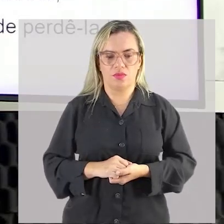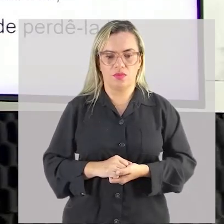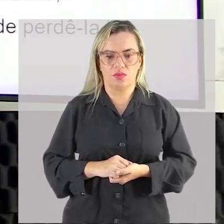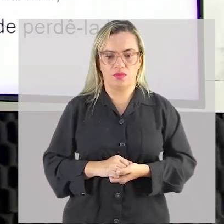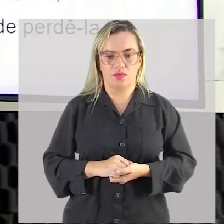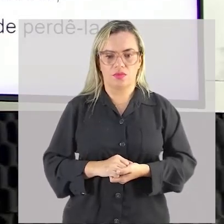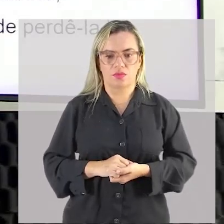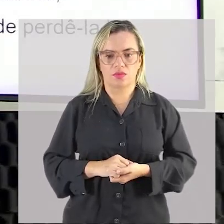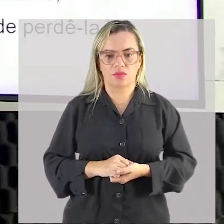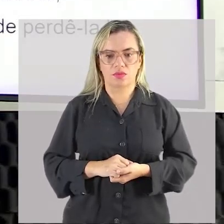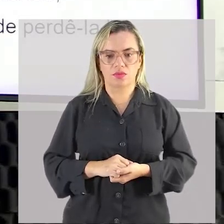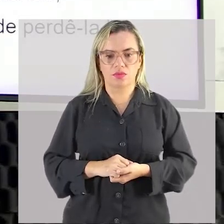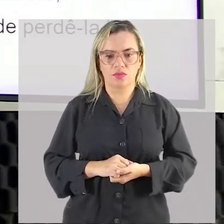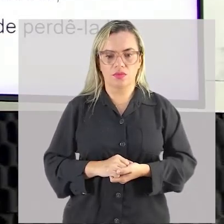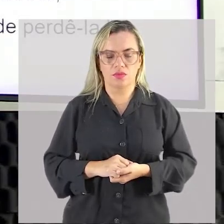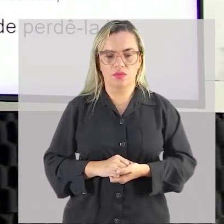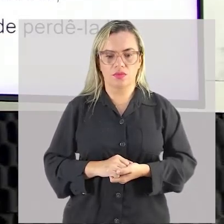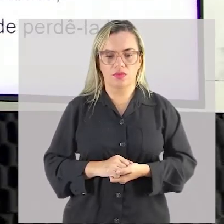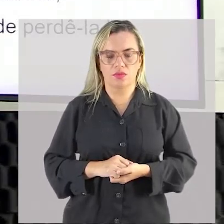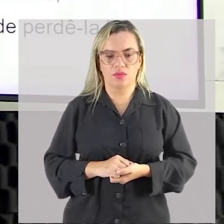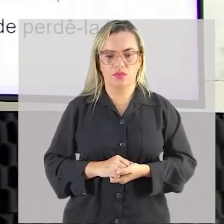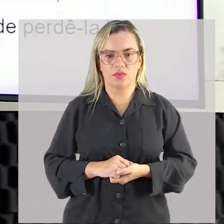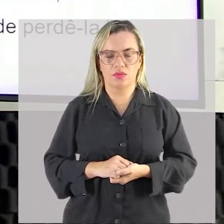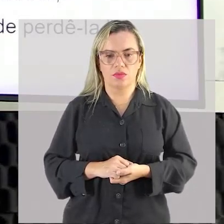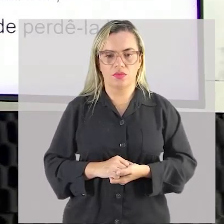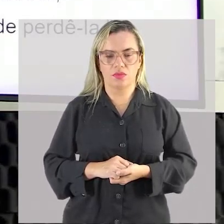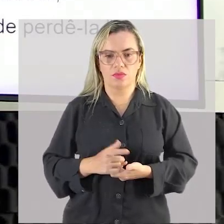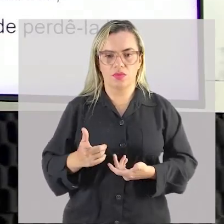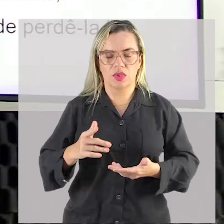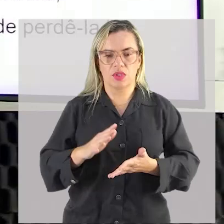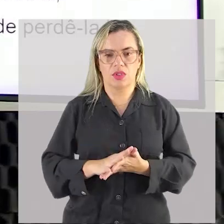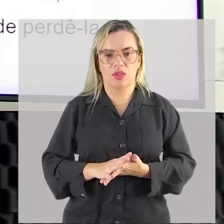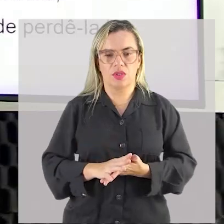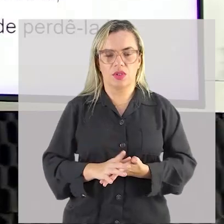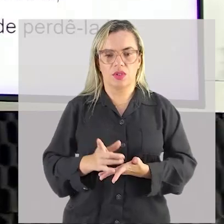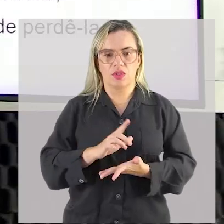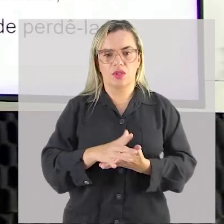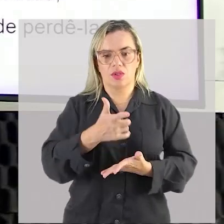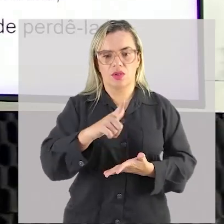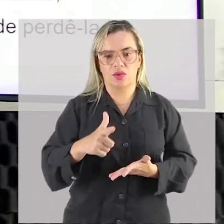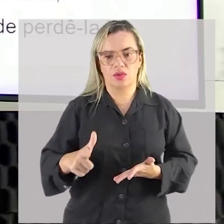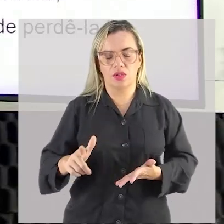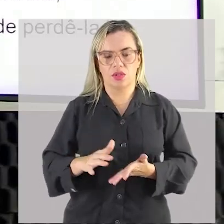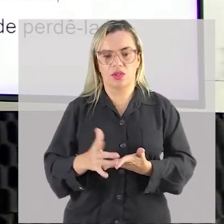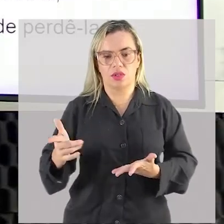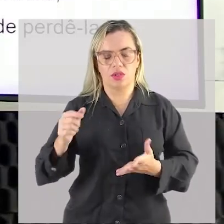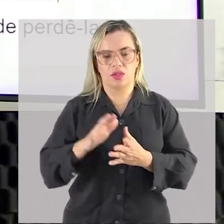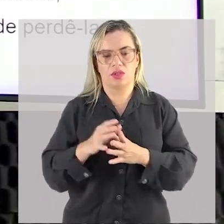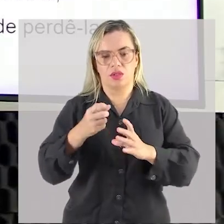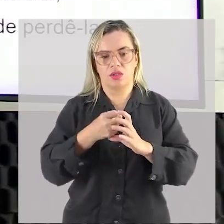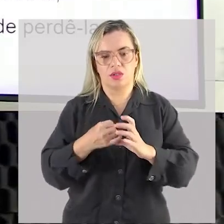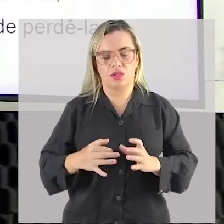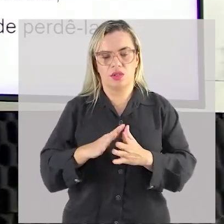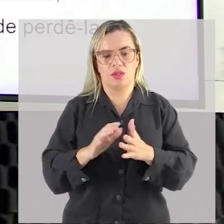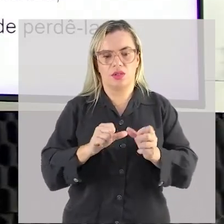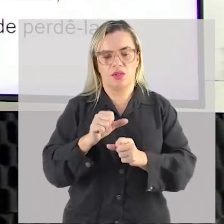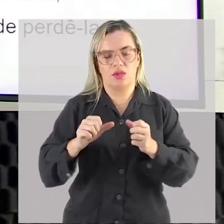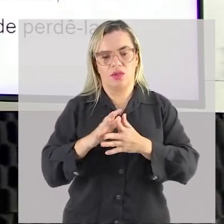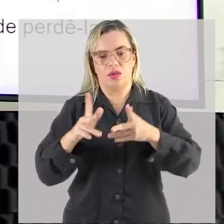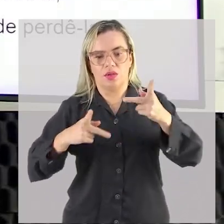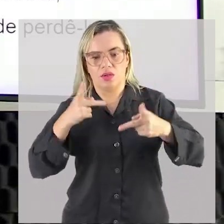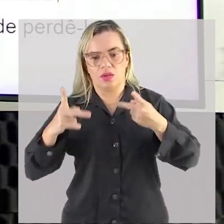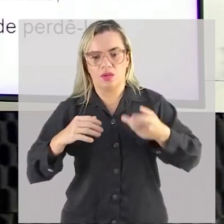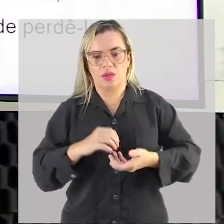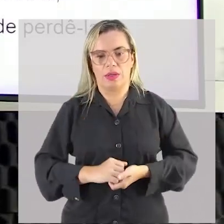direto e indireto e a supressão Ou seja a retir de marcas que indiqu a mudança das falas do discurso serve